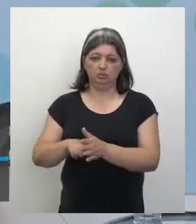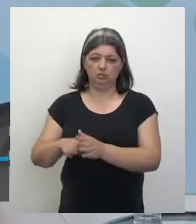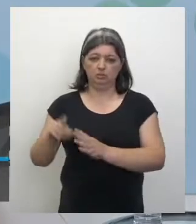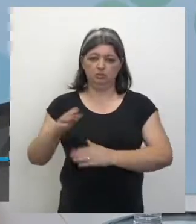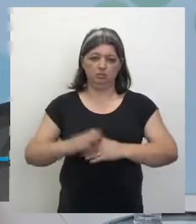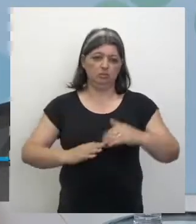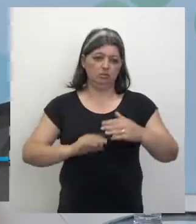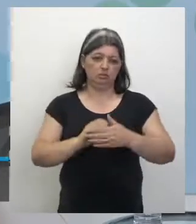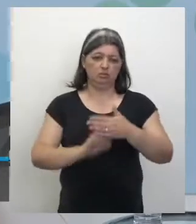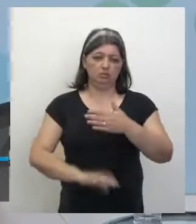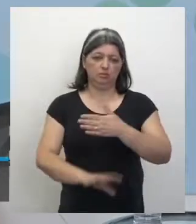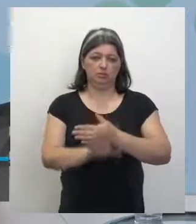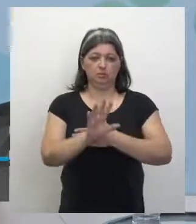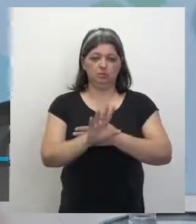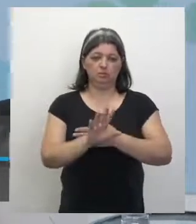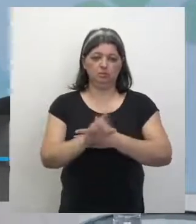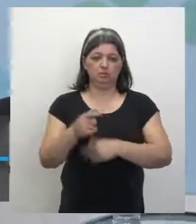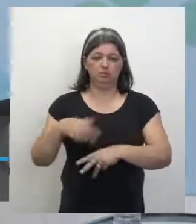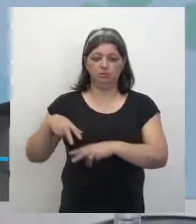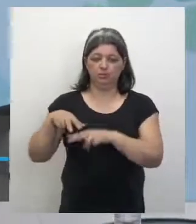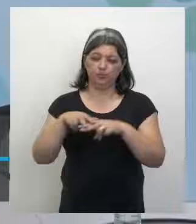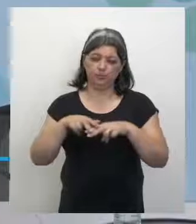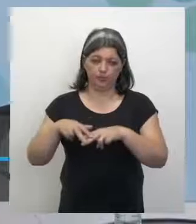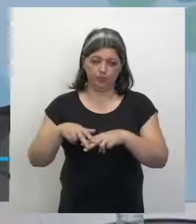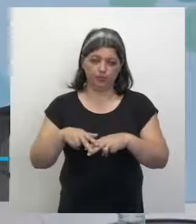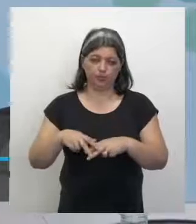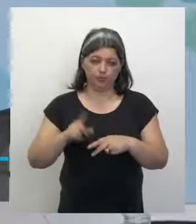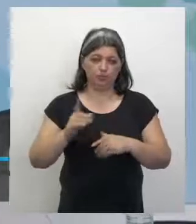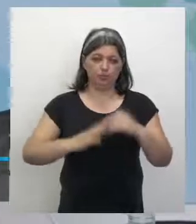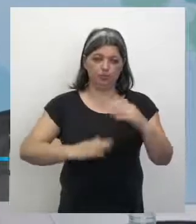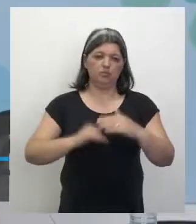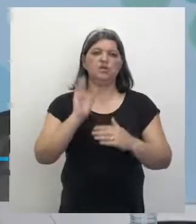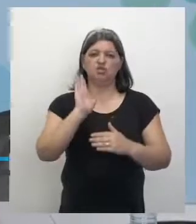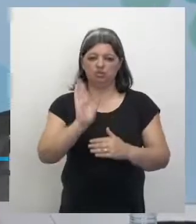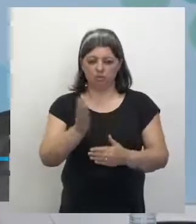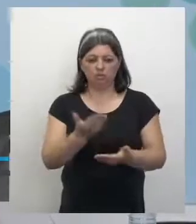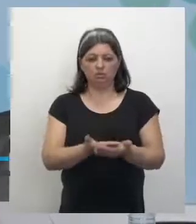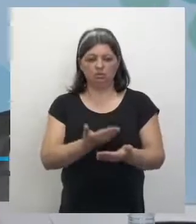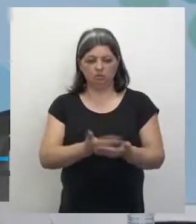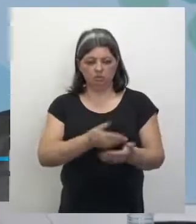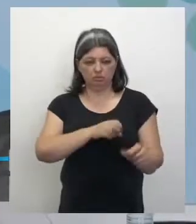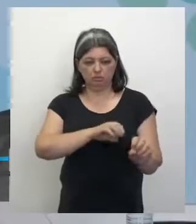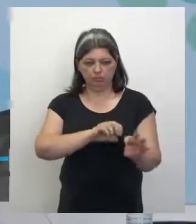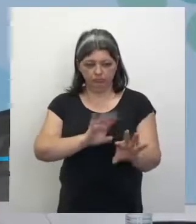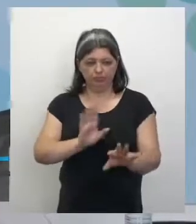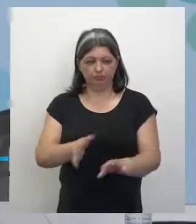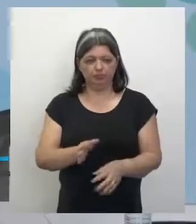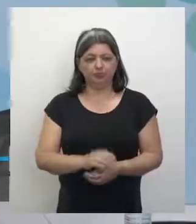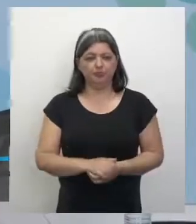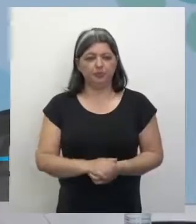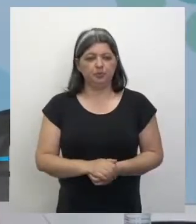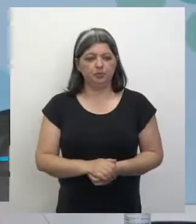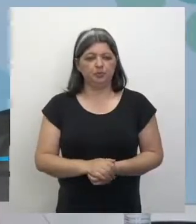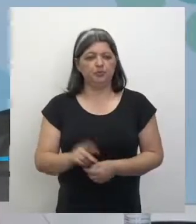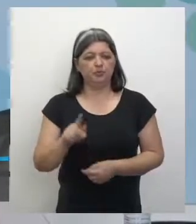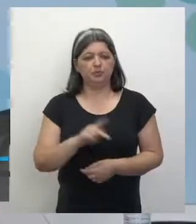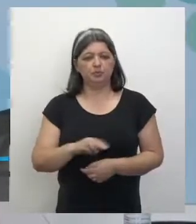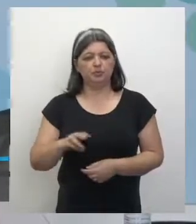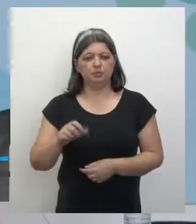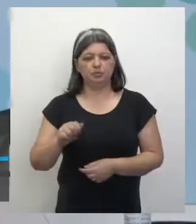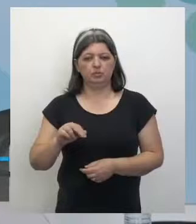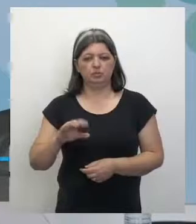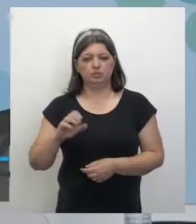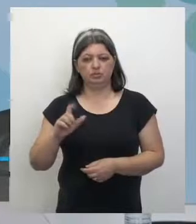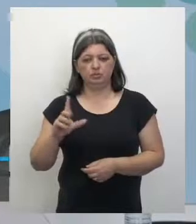do currículo, retomasse essa habilidade. Então, já foi uma aula dada, né? Se eu não me engano, o professor Marcelo, ele também